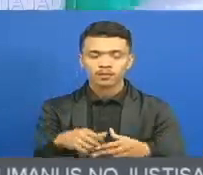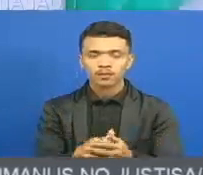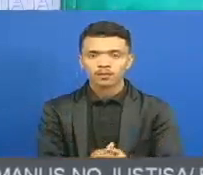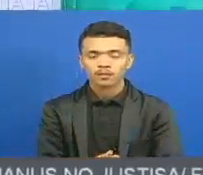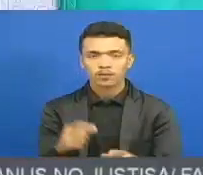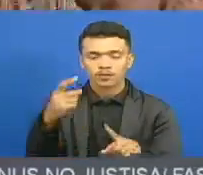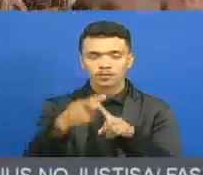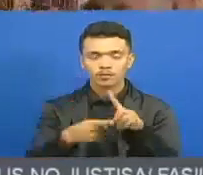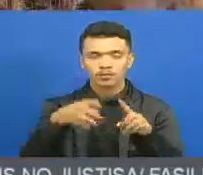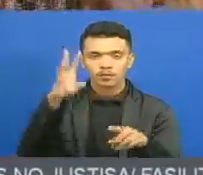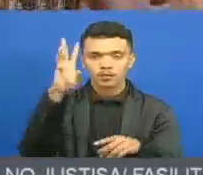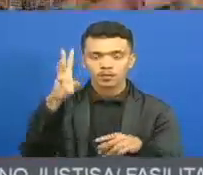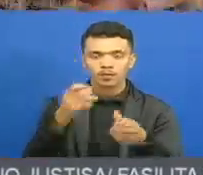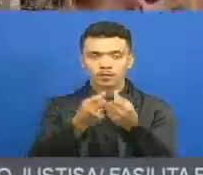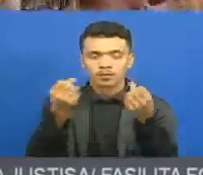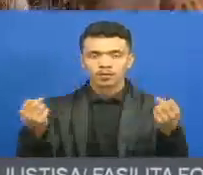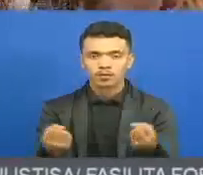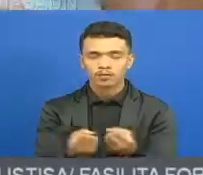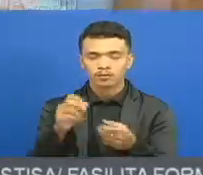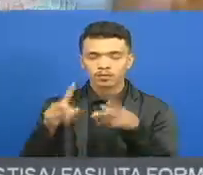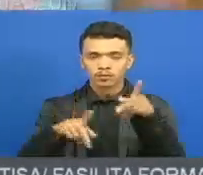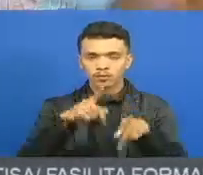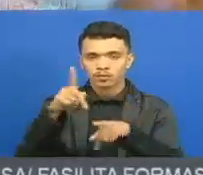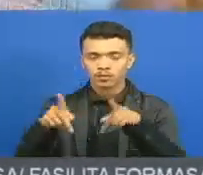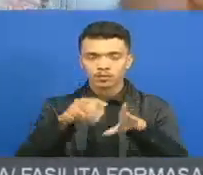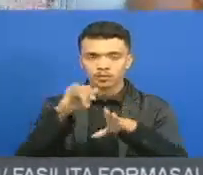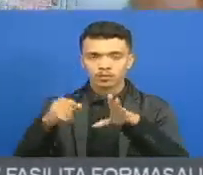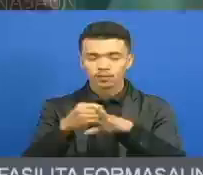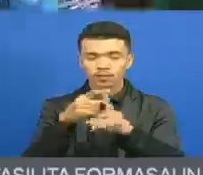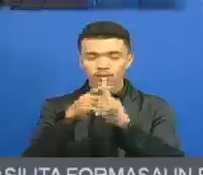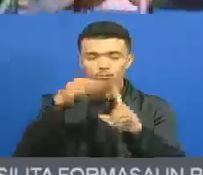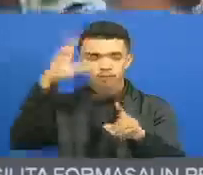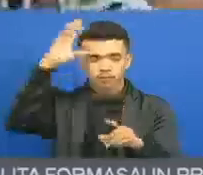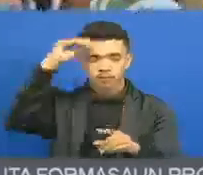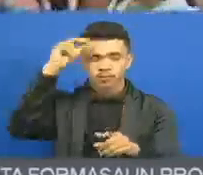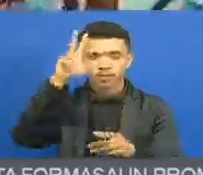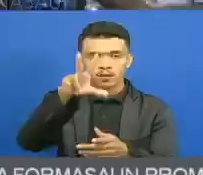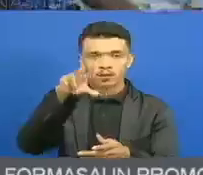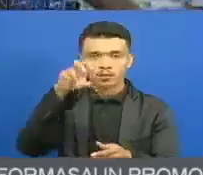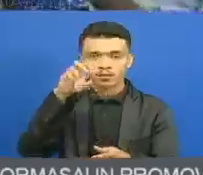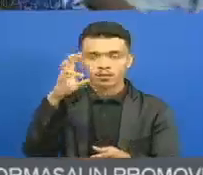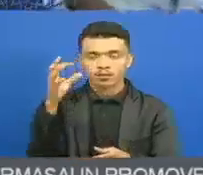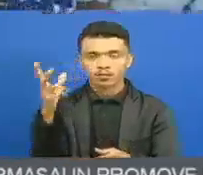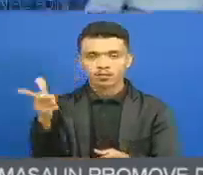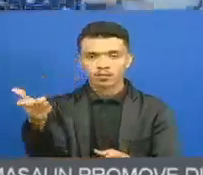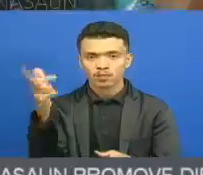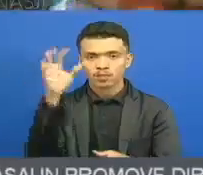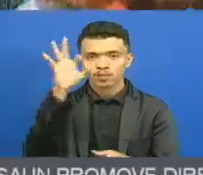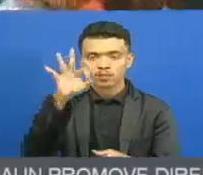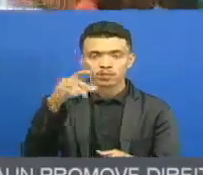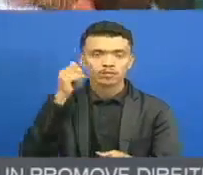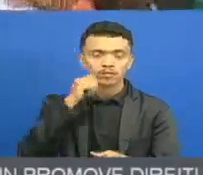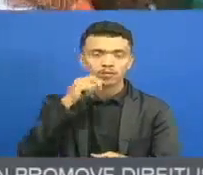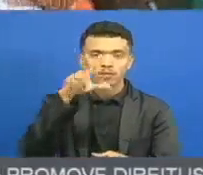durante o ano em Alara. Suku fatu dere ho total comunidade composto usi mane atustolu ruanulu resensia, feto